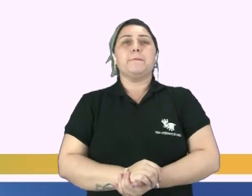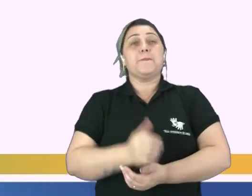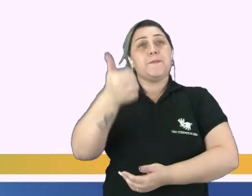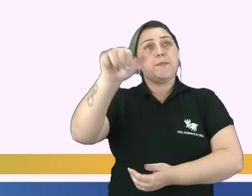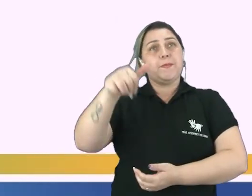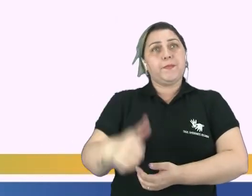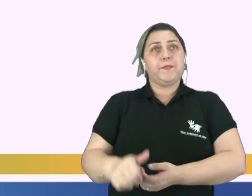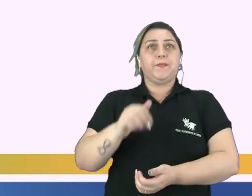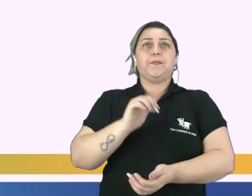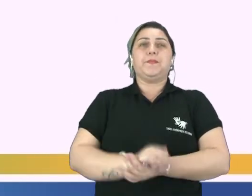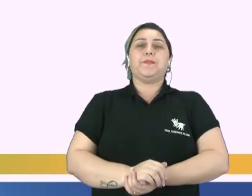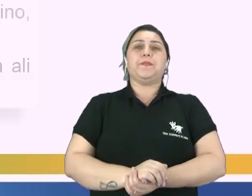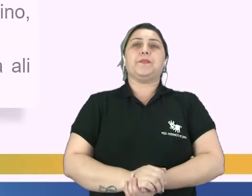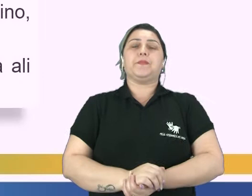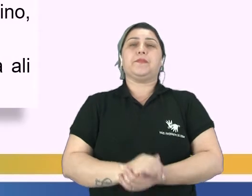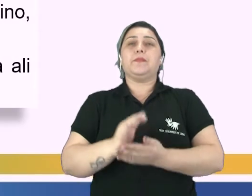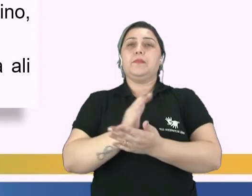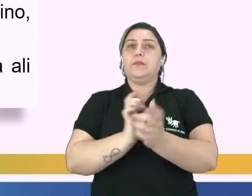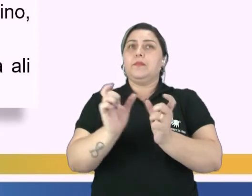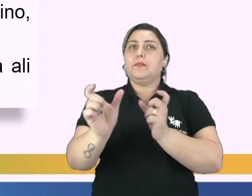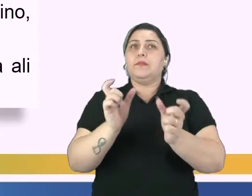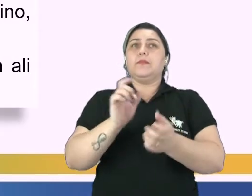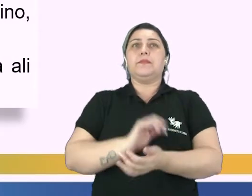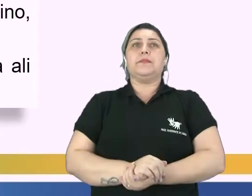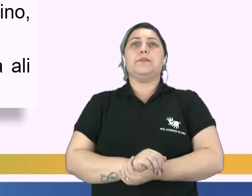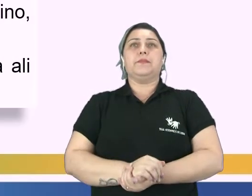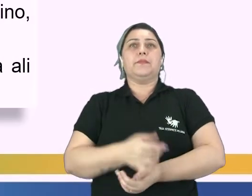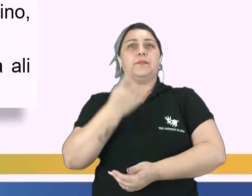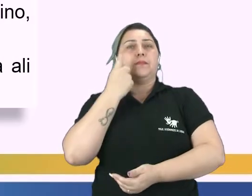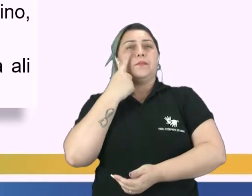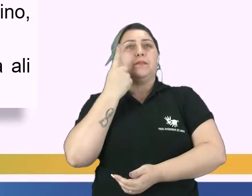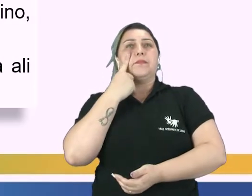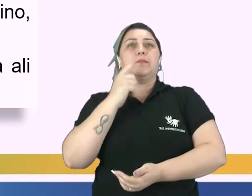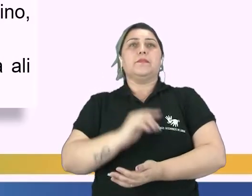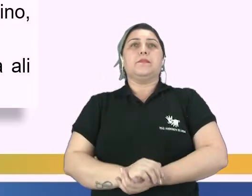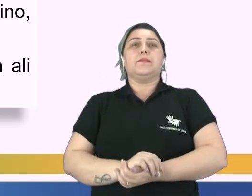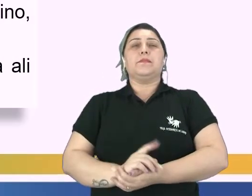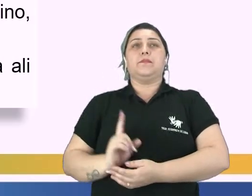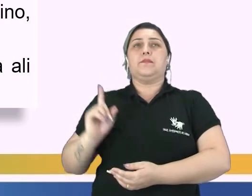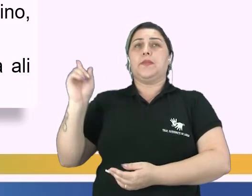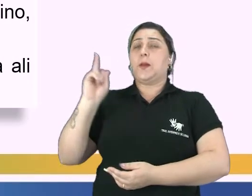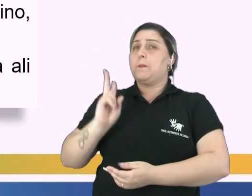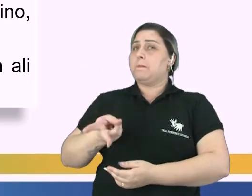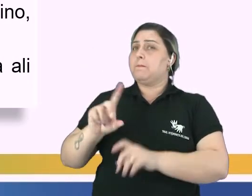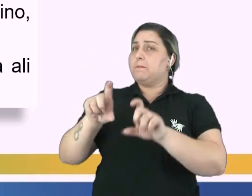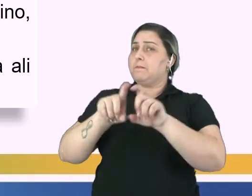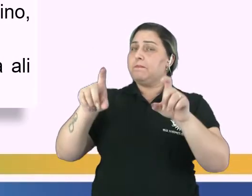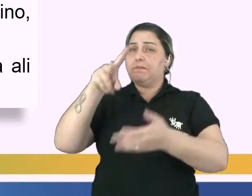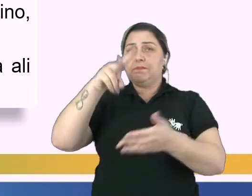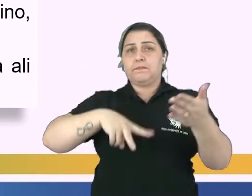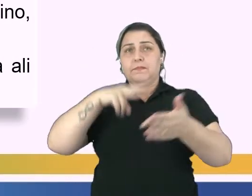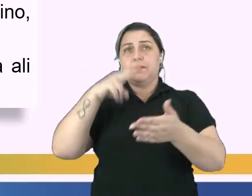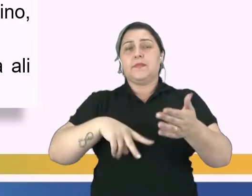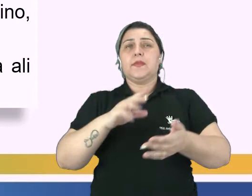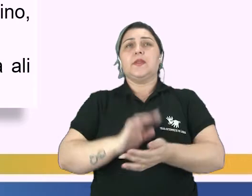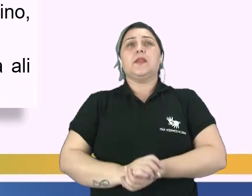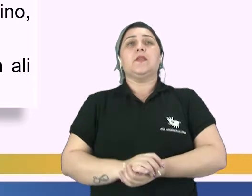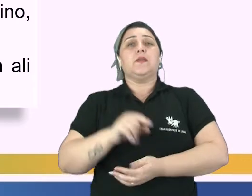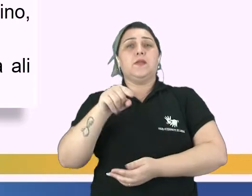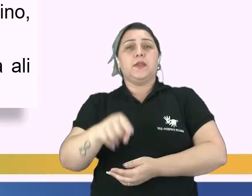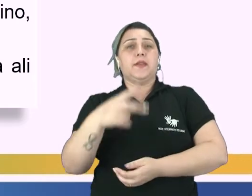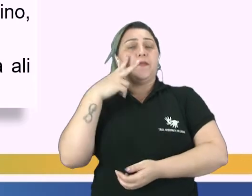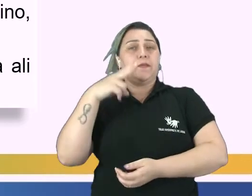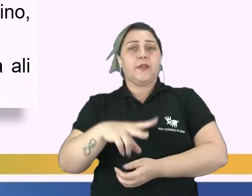a ortografia de algumas palavras. Olha, aparecendo aí o mesmo trecho que eu acabei de ler, e mais vocês veem